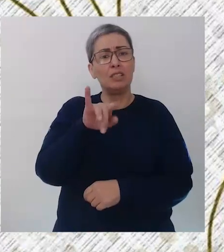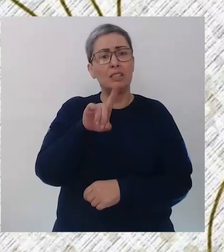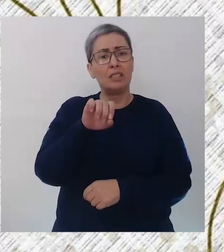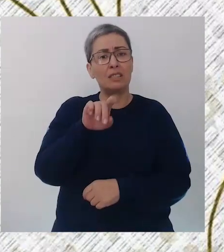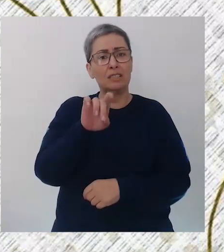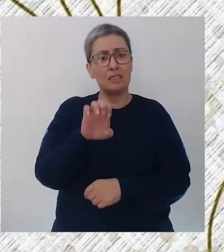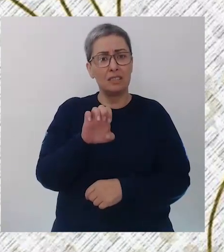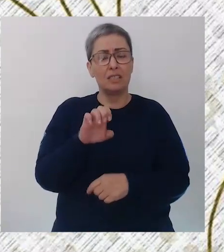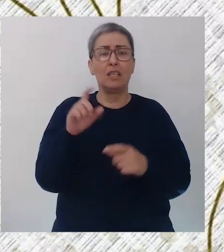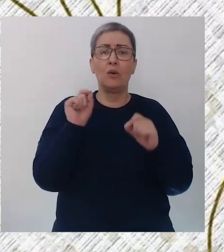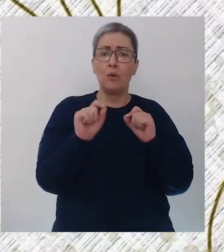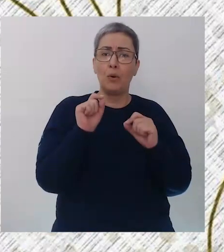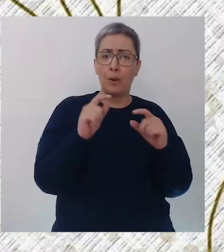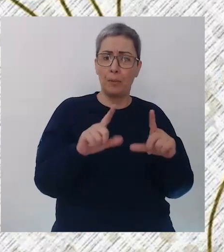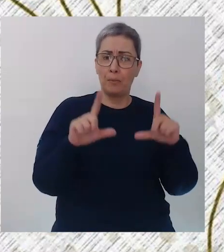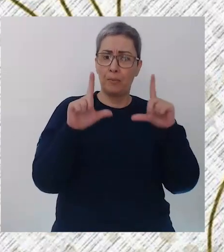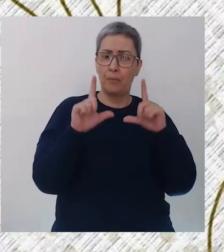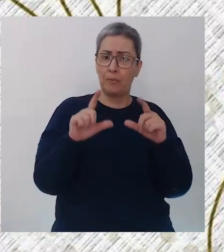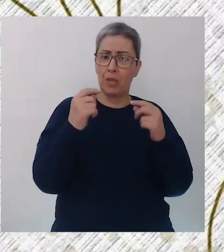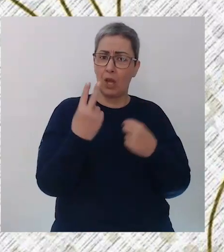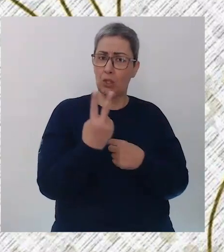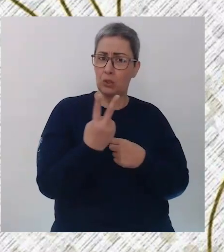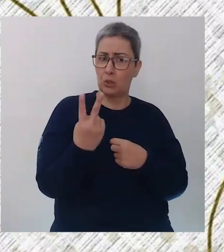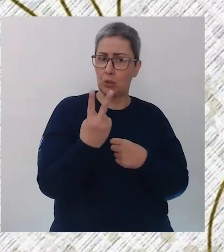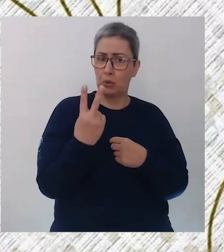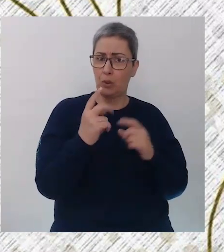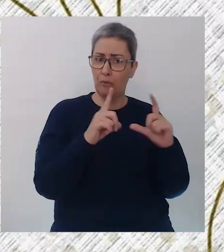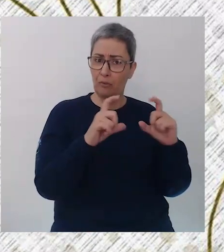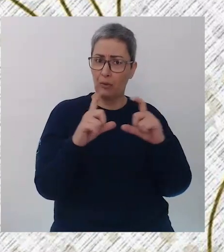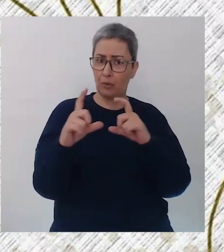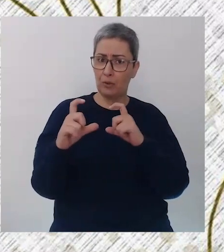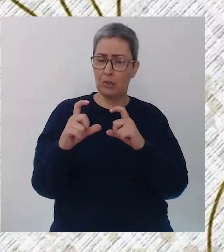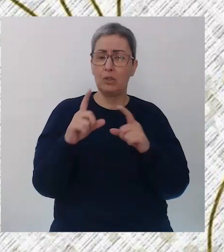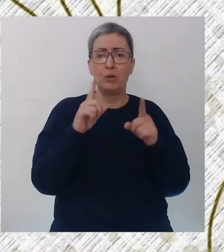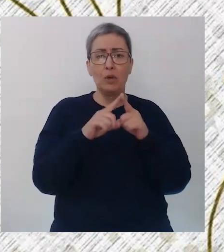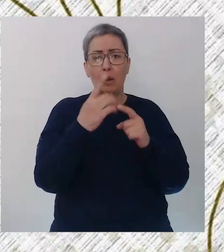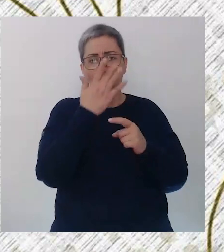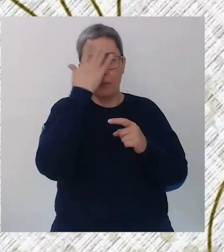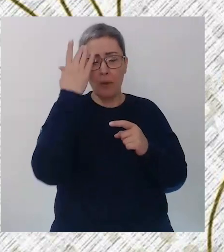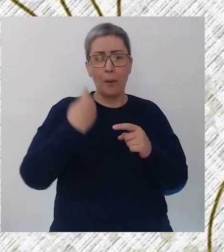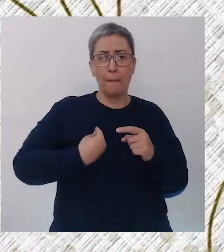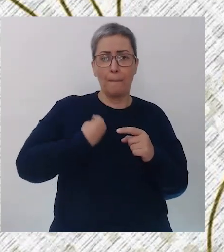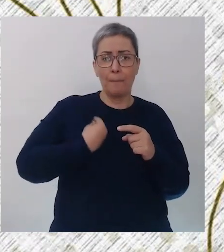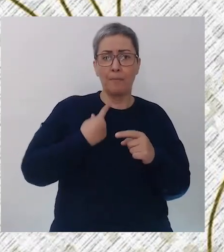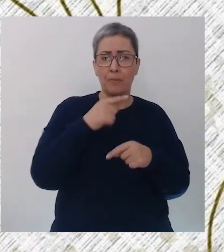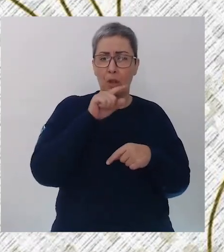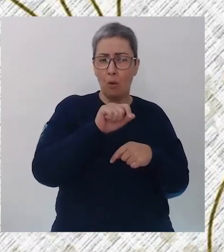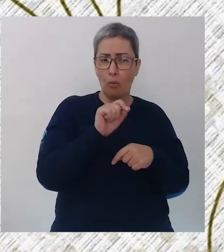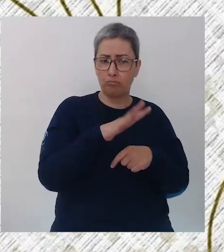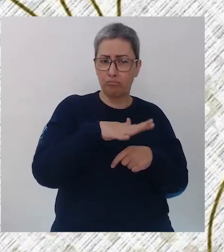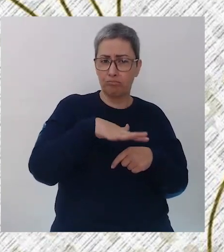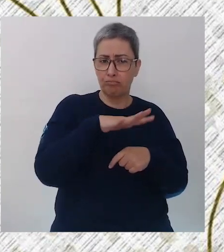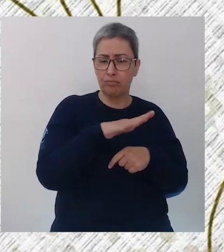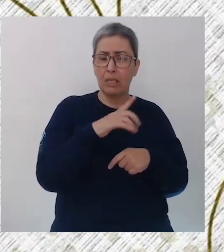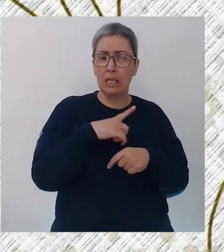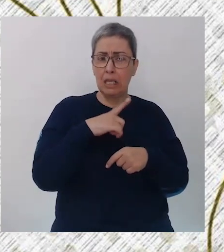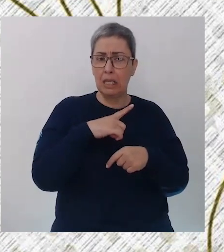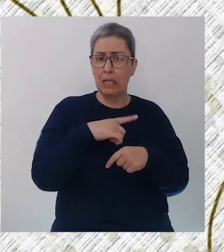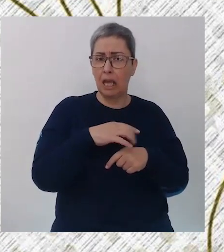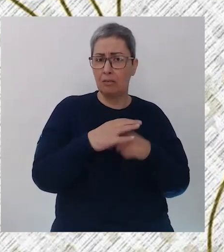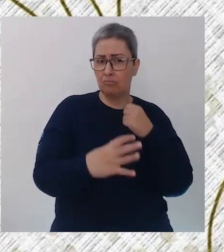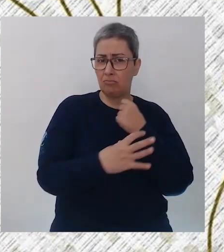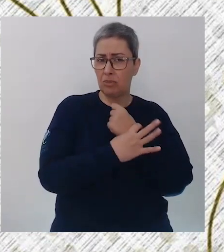foi dignidade, né? Aí eu coloquei essas duas imagens. Então, a pessoa que vive aí na